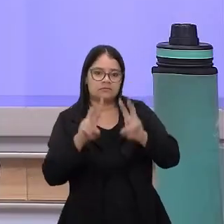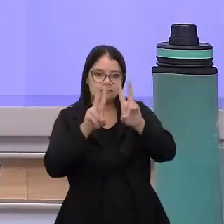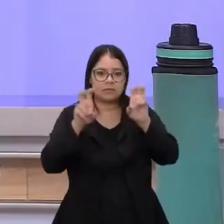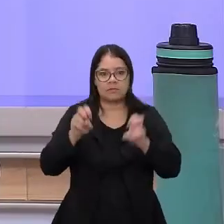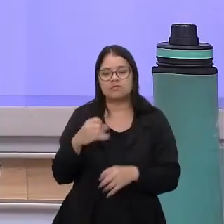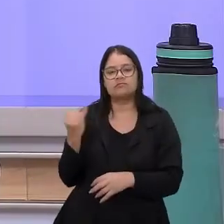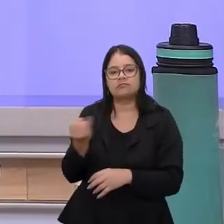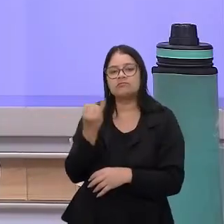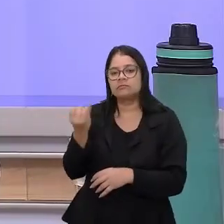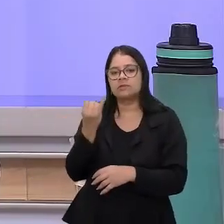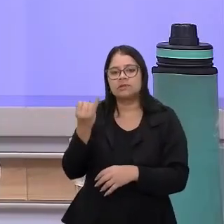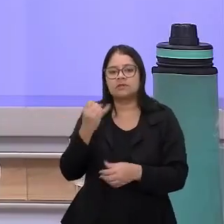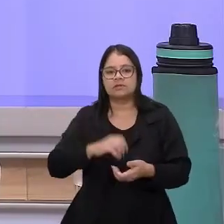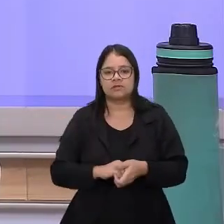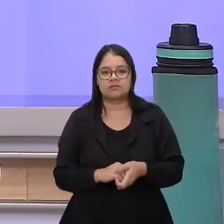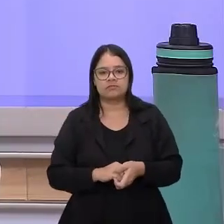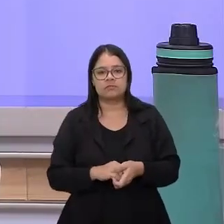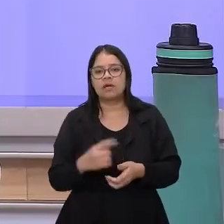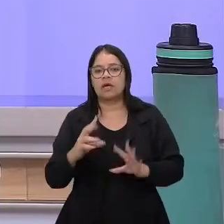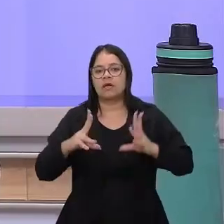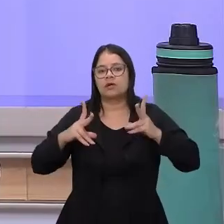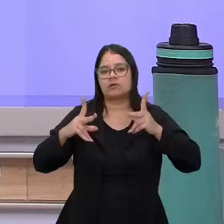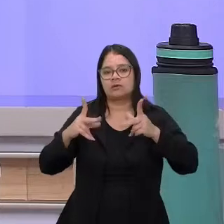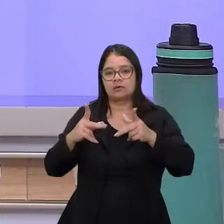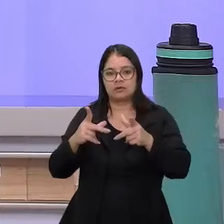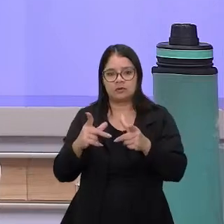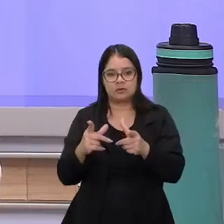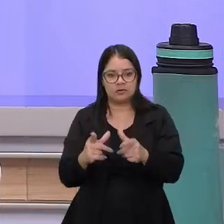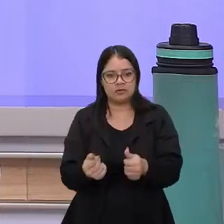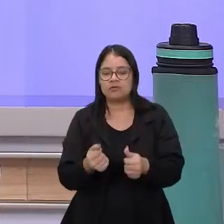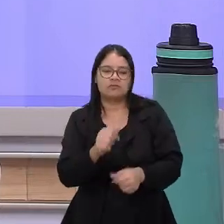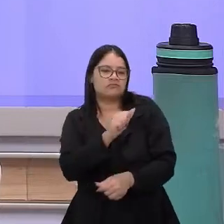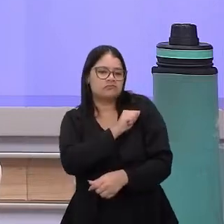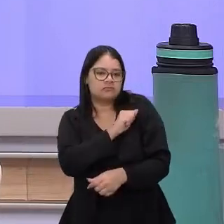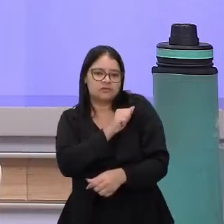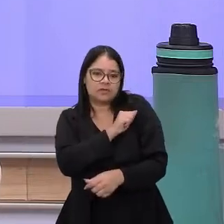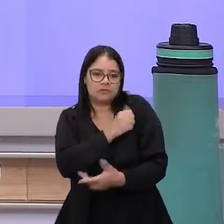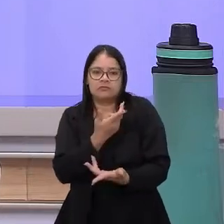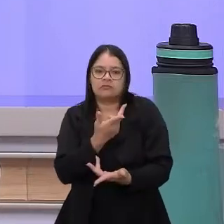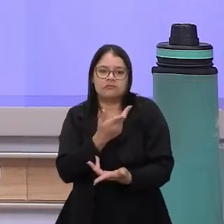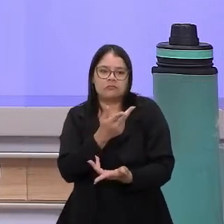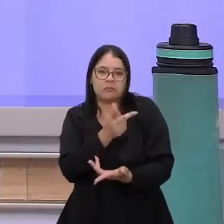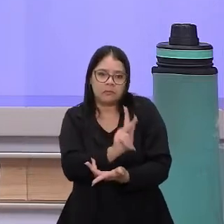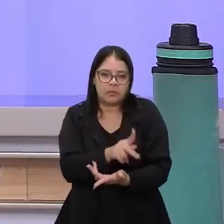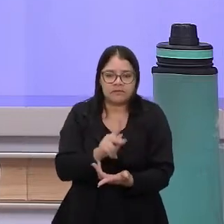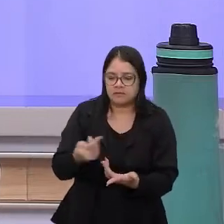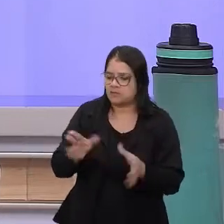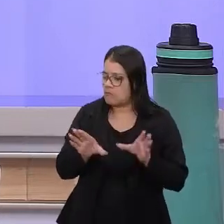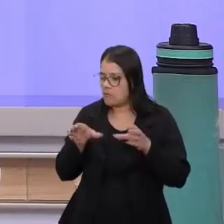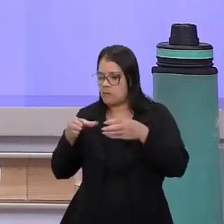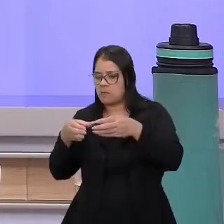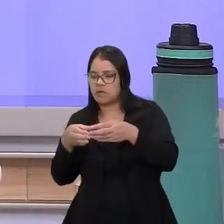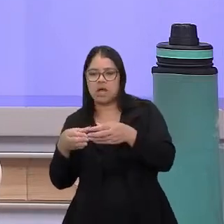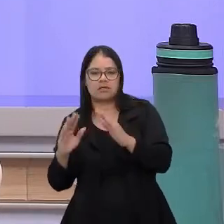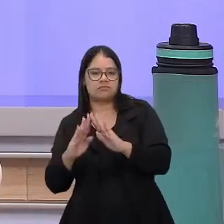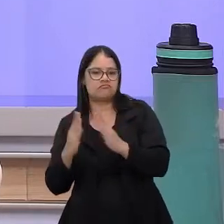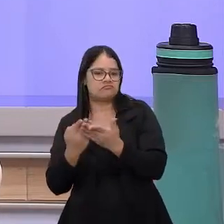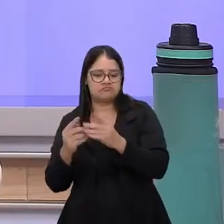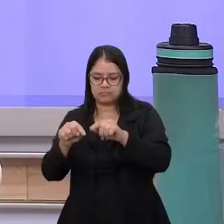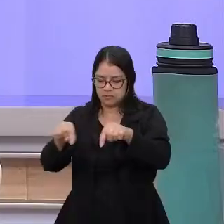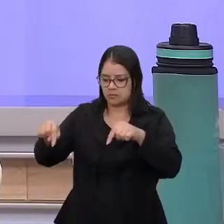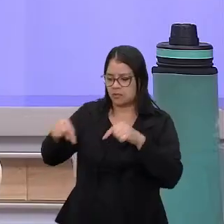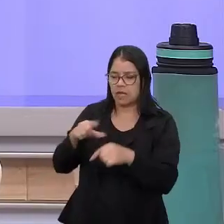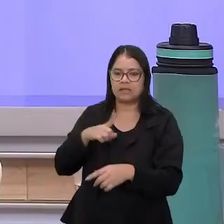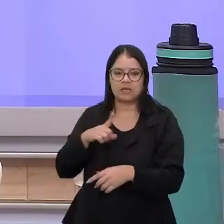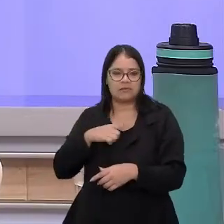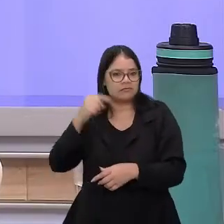temáticas importantes, né, para que todos os alunos, todos da comunidade escolar